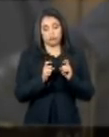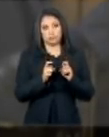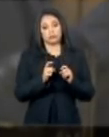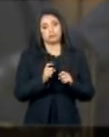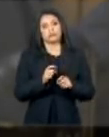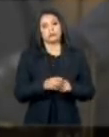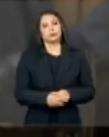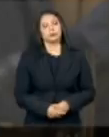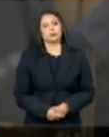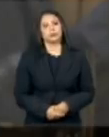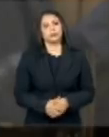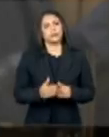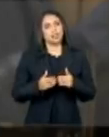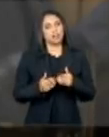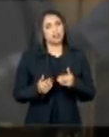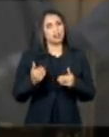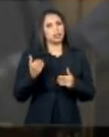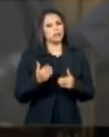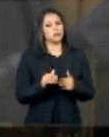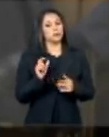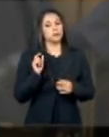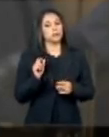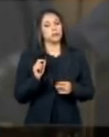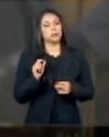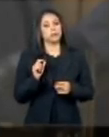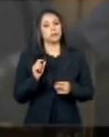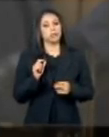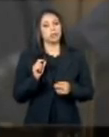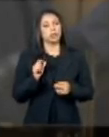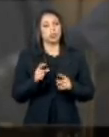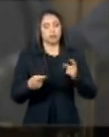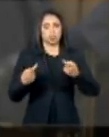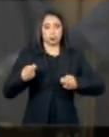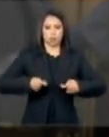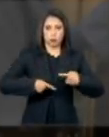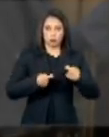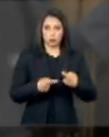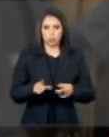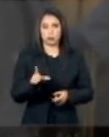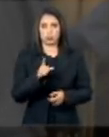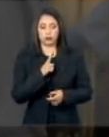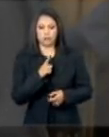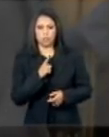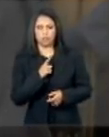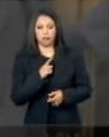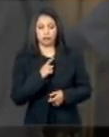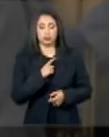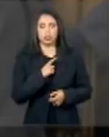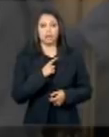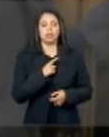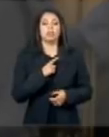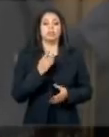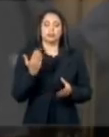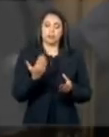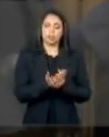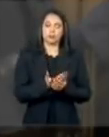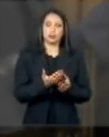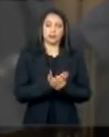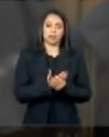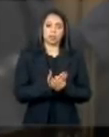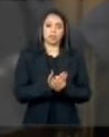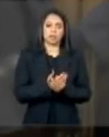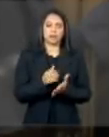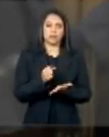a partir de uma tomada de uma discussão que subjaz também nesta reflexão geral qual seja a natureza